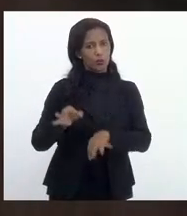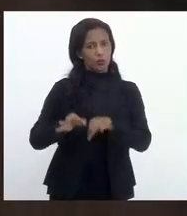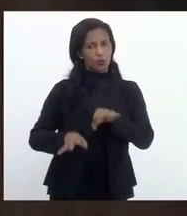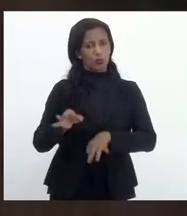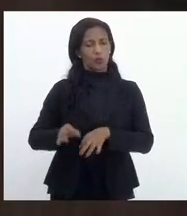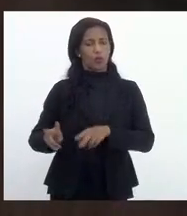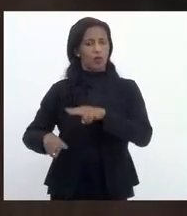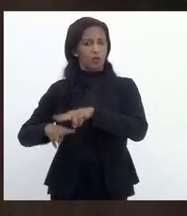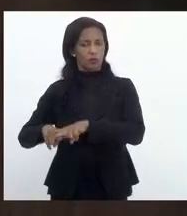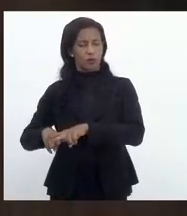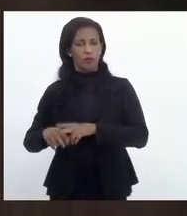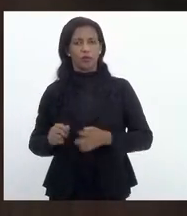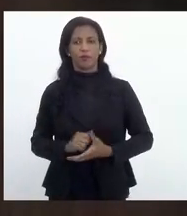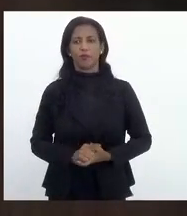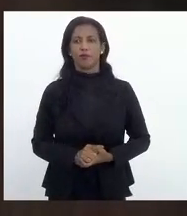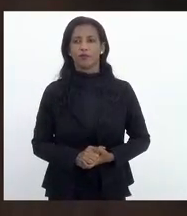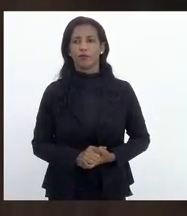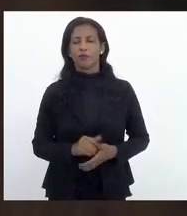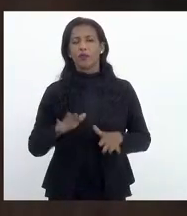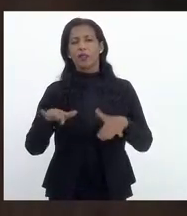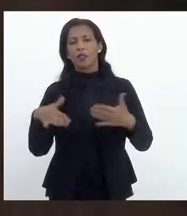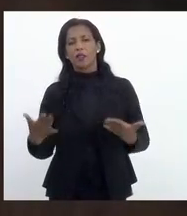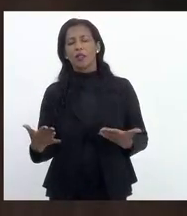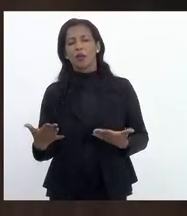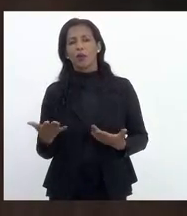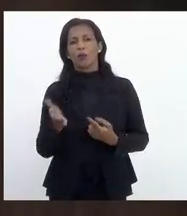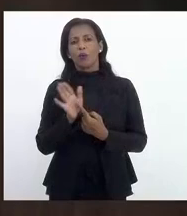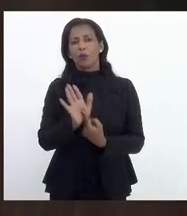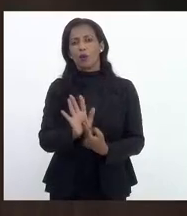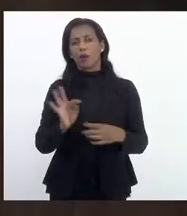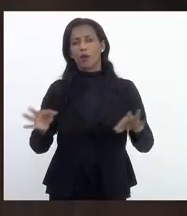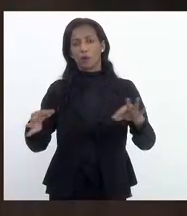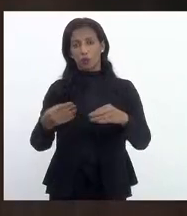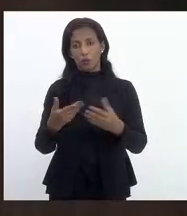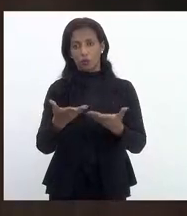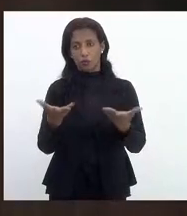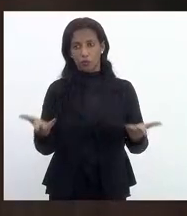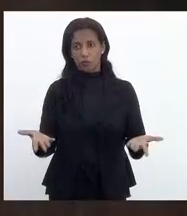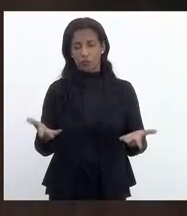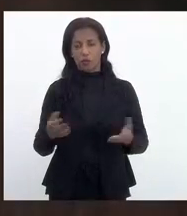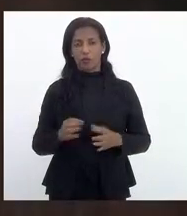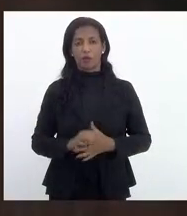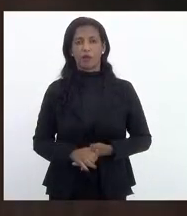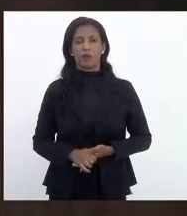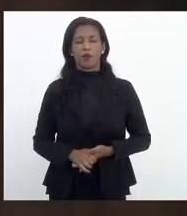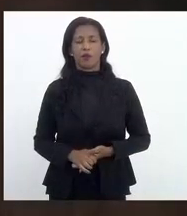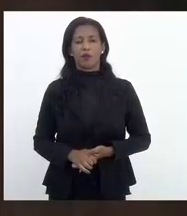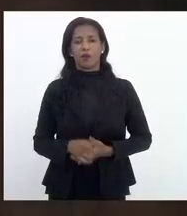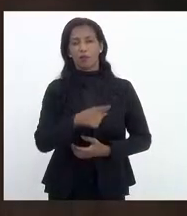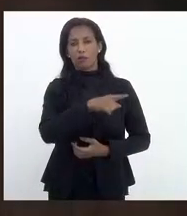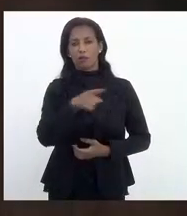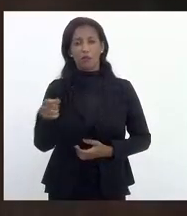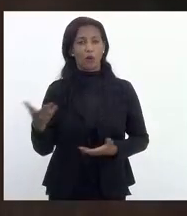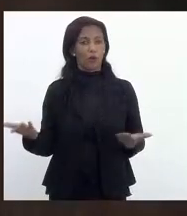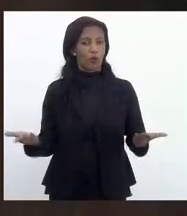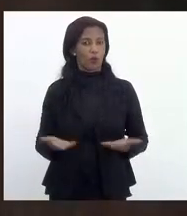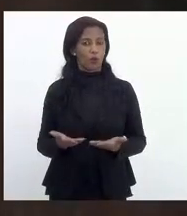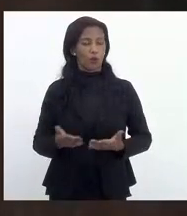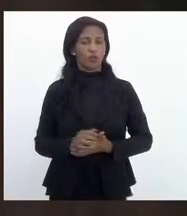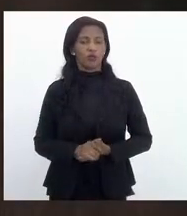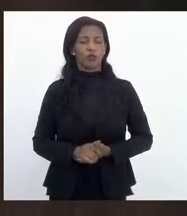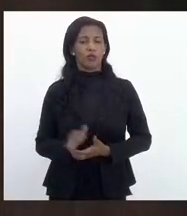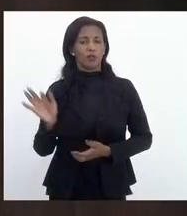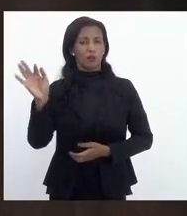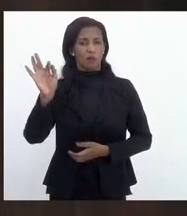as prisões Então o que eu quero dizer a todas vocês e a todos vocês hoje é que a